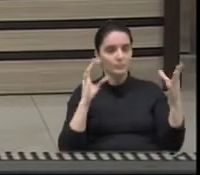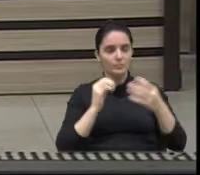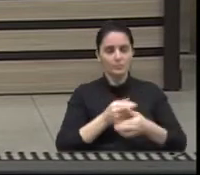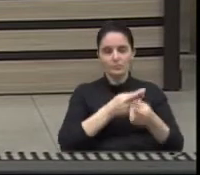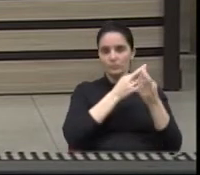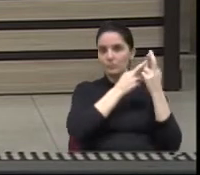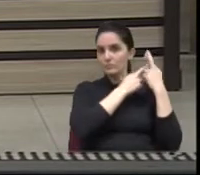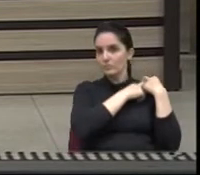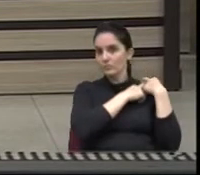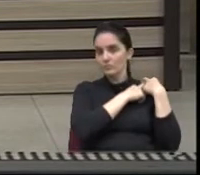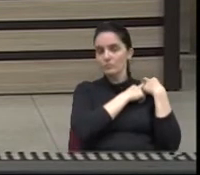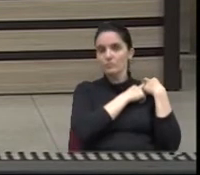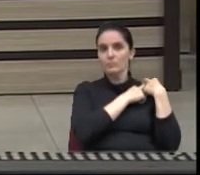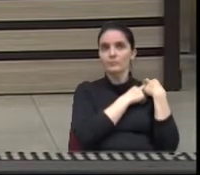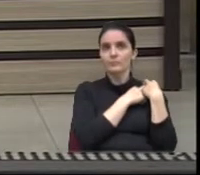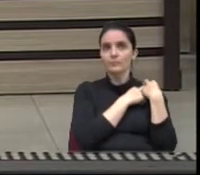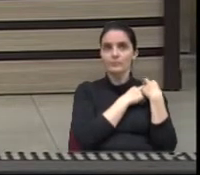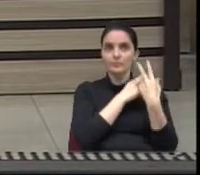outras providências.